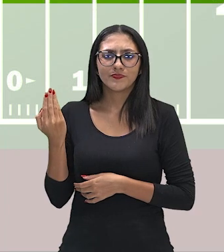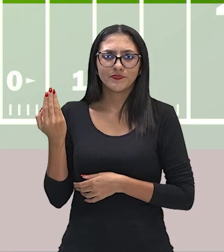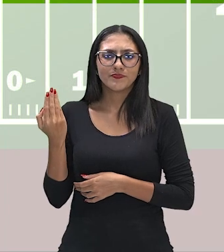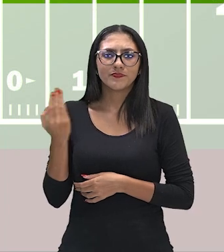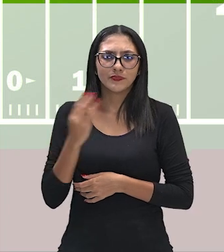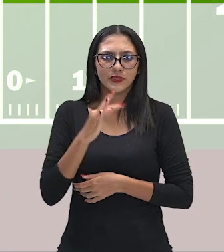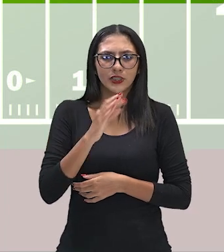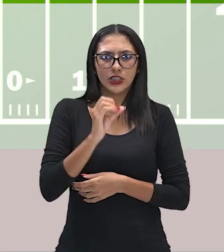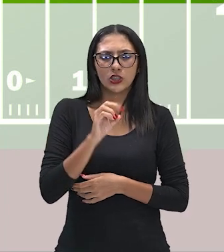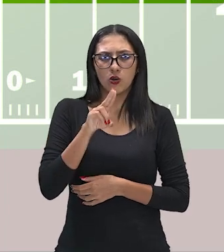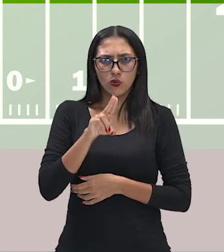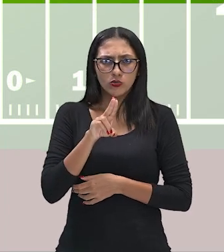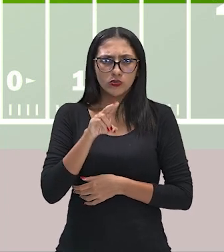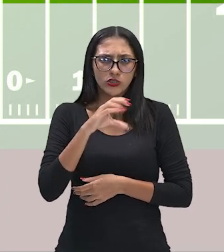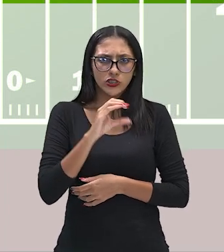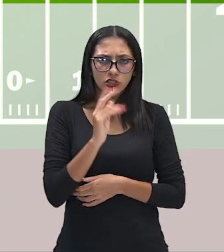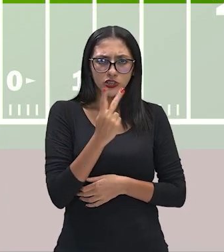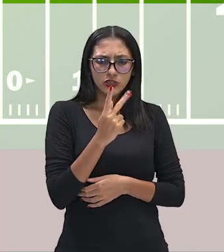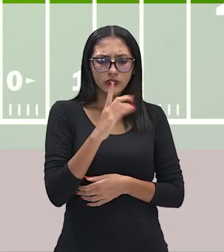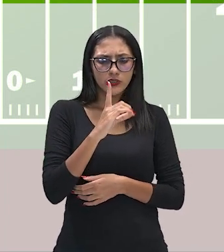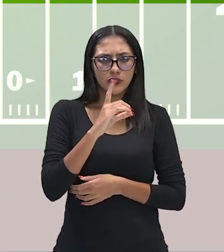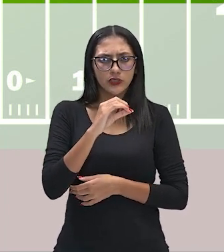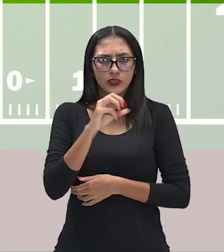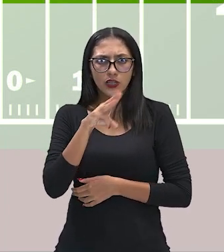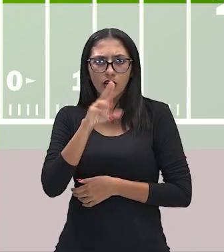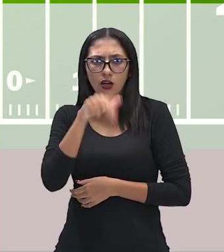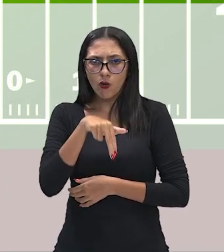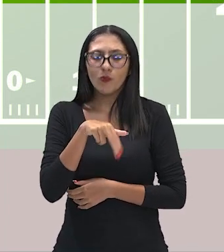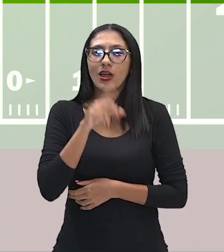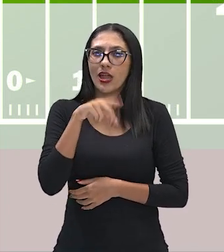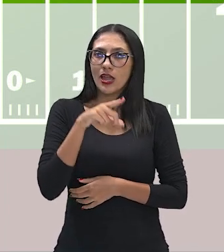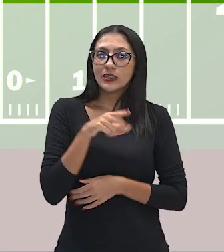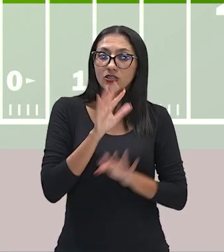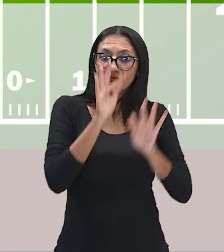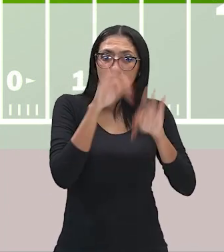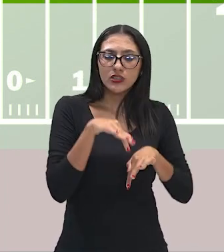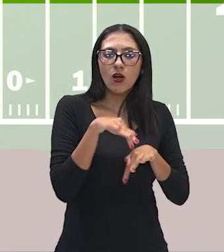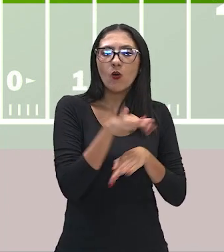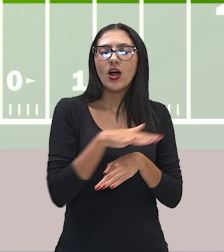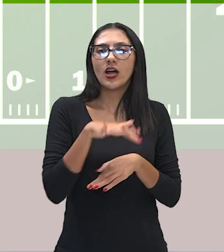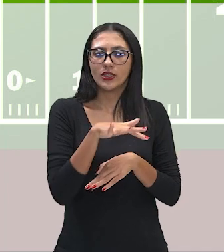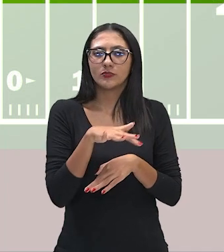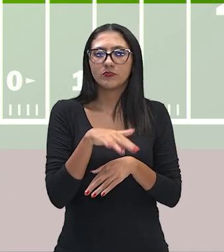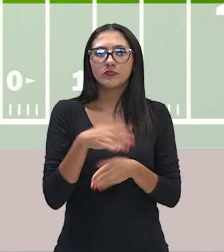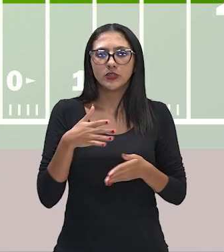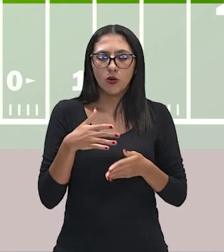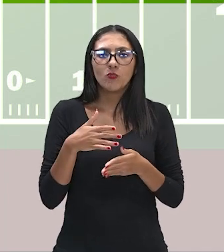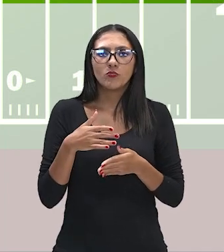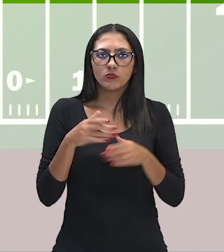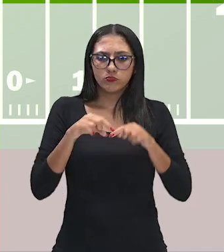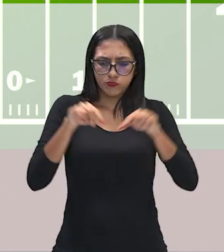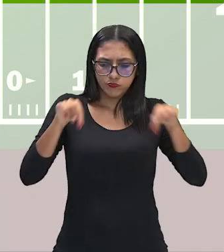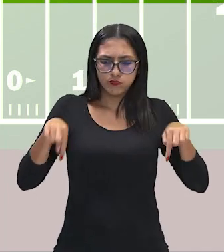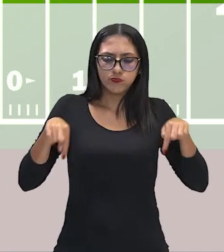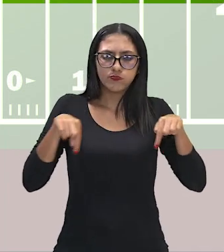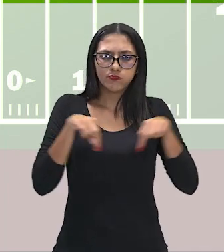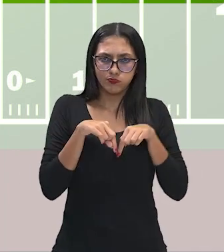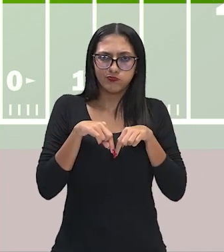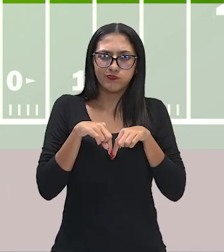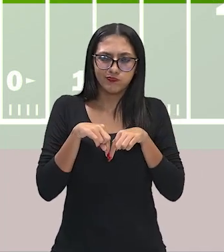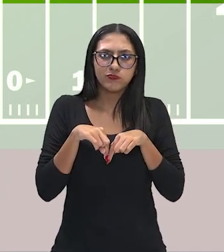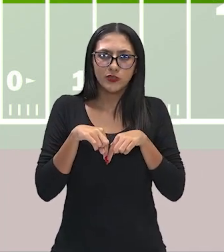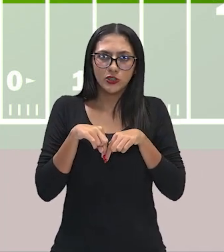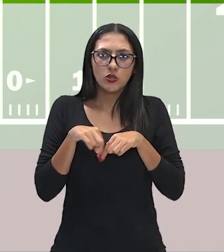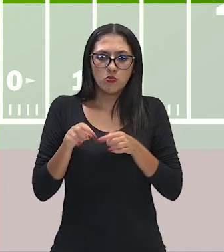end zones, que é onde os jogadores, né, eles tendem a ir até esse ambiente ali do campo para